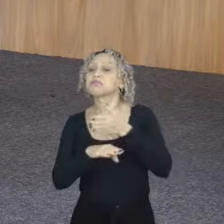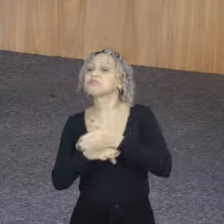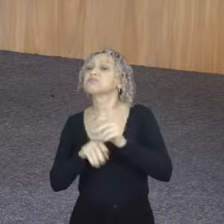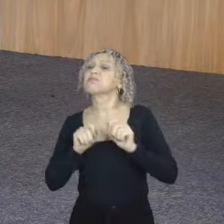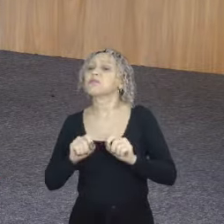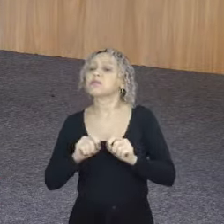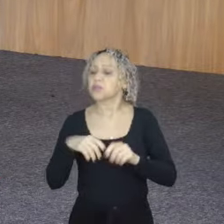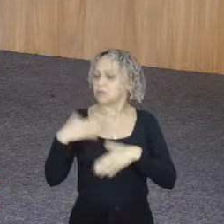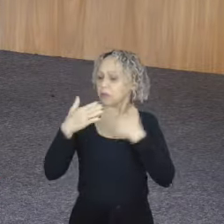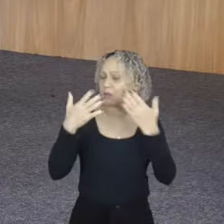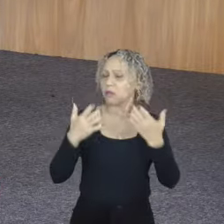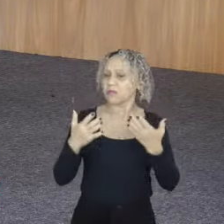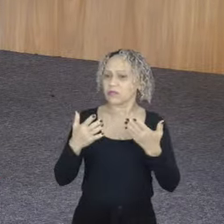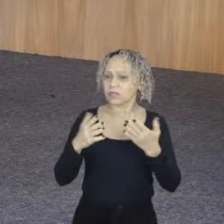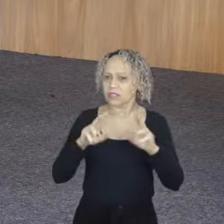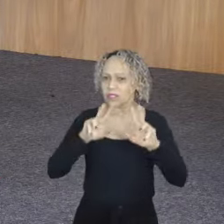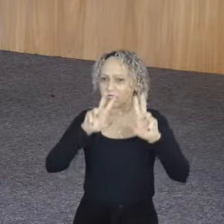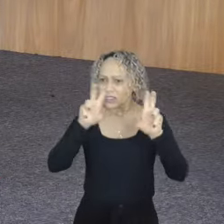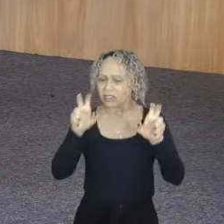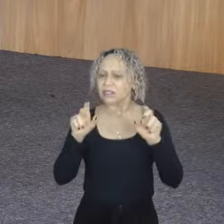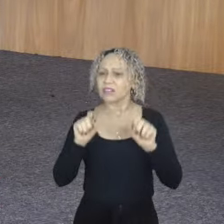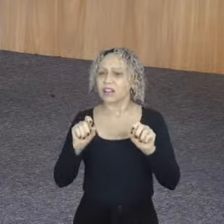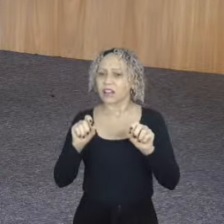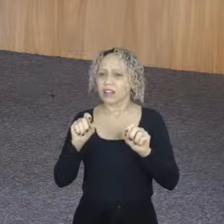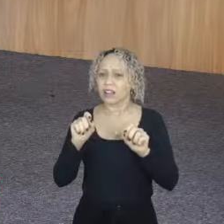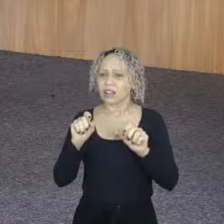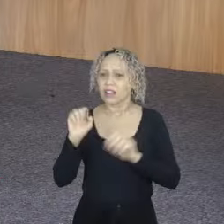na agenda climática no governo Lula?